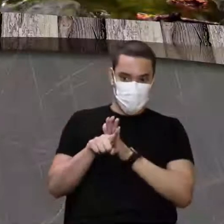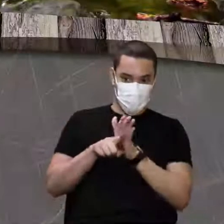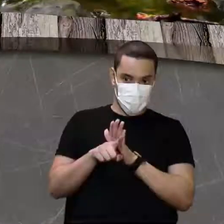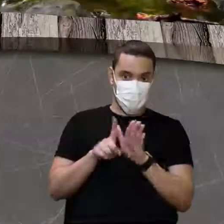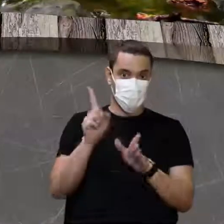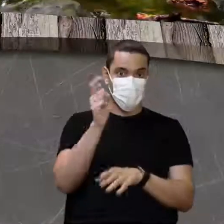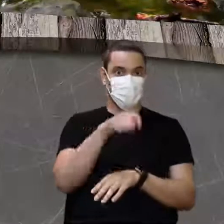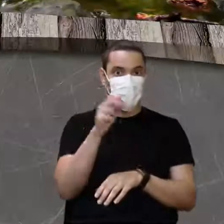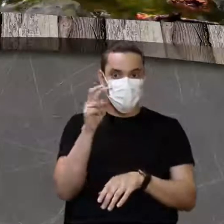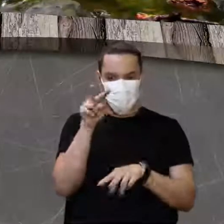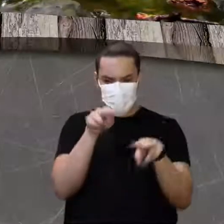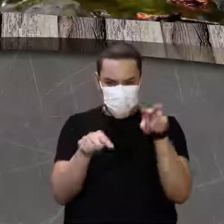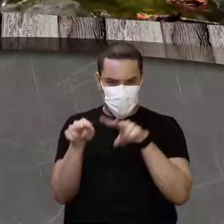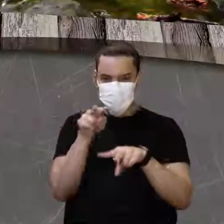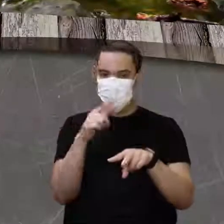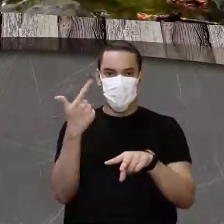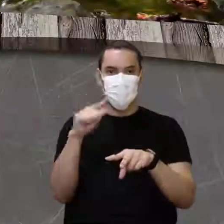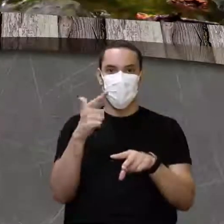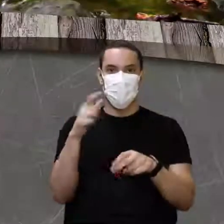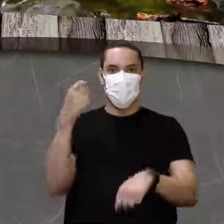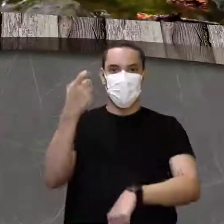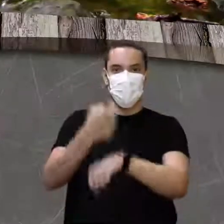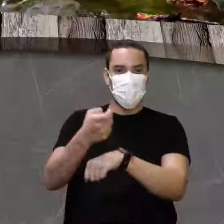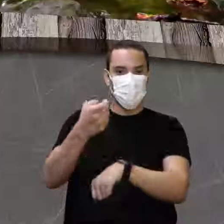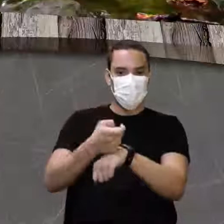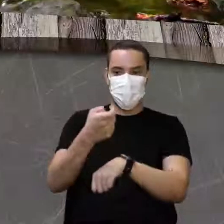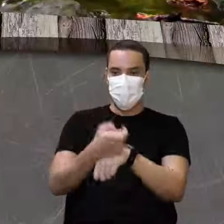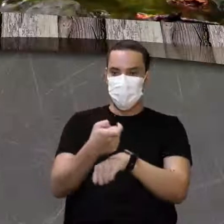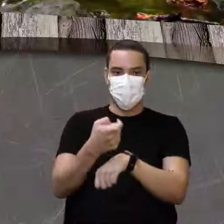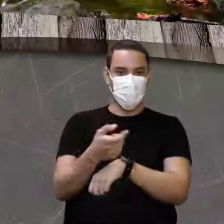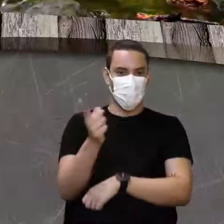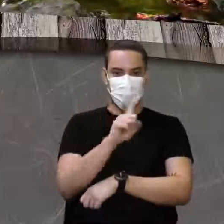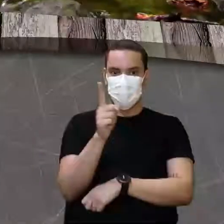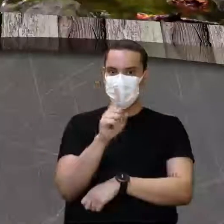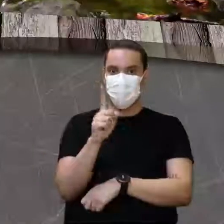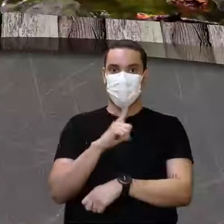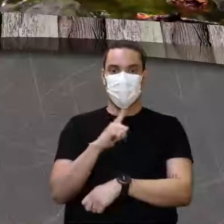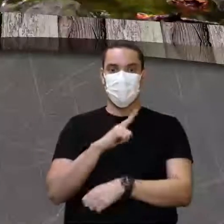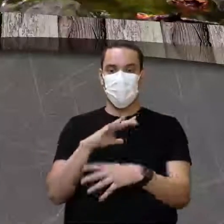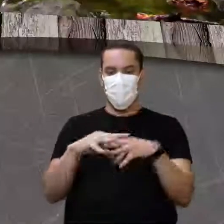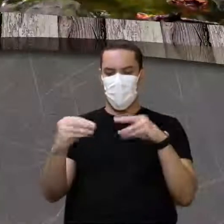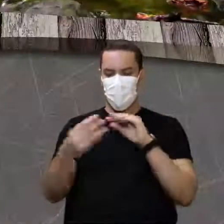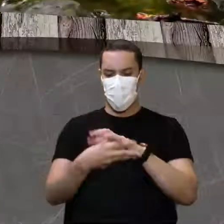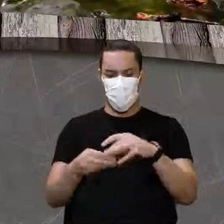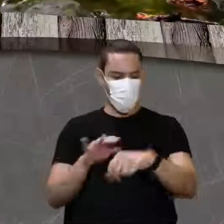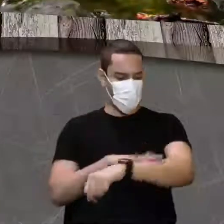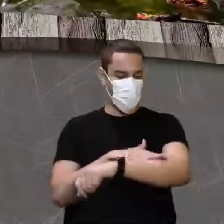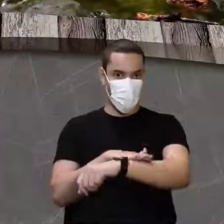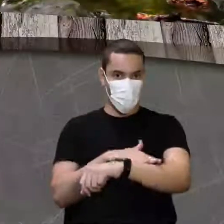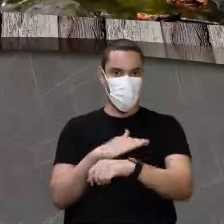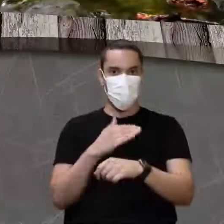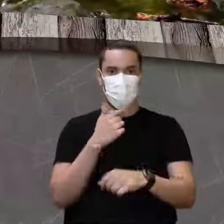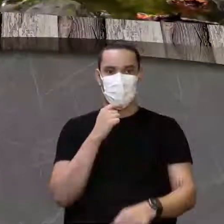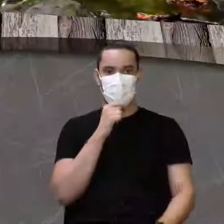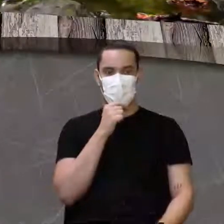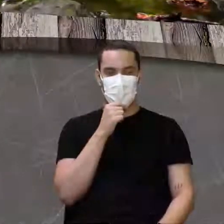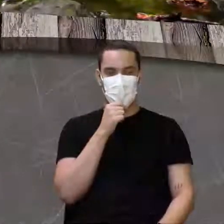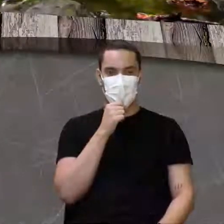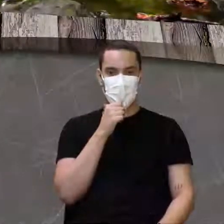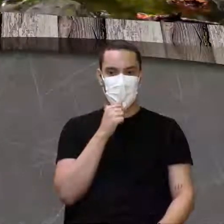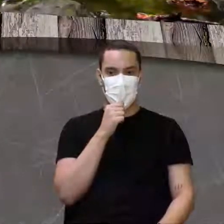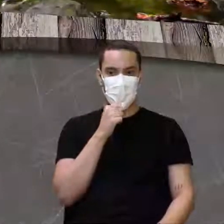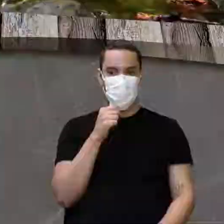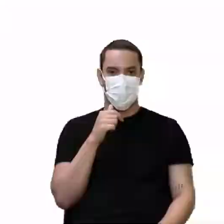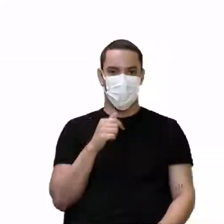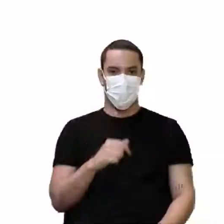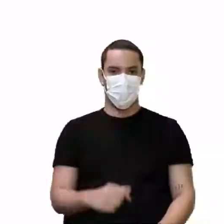visualizar bem direitinho esses ovos que não têm a mesma consistência química do cálcio que os terrestres, tá bom? Só pra gente lembrar disso.